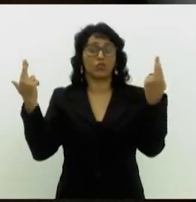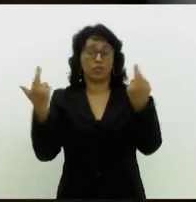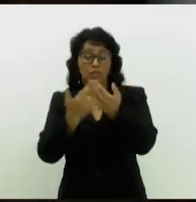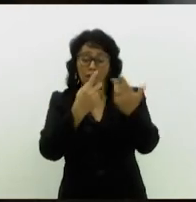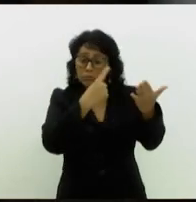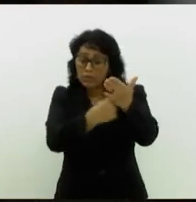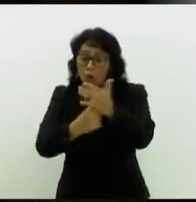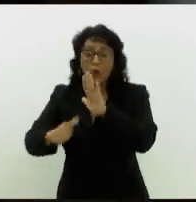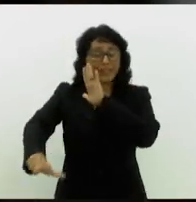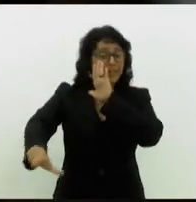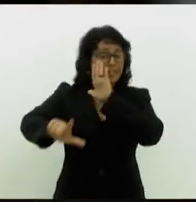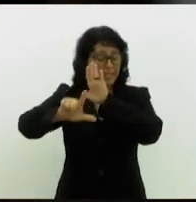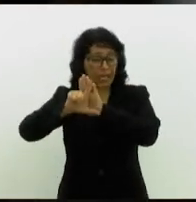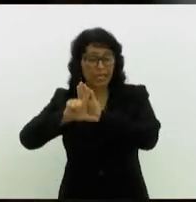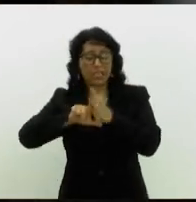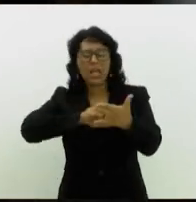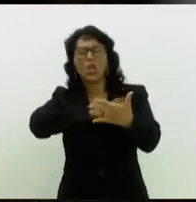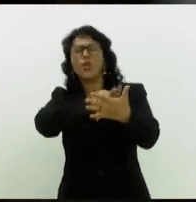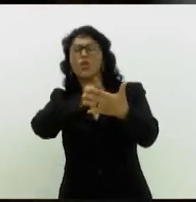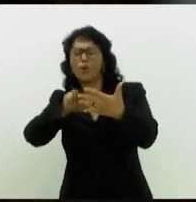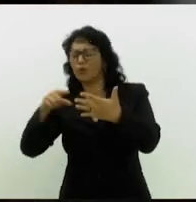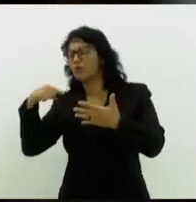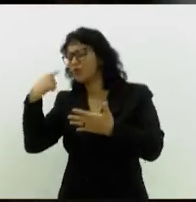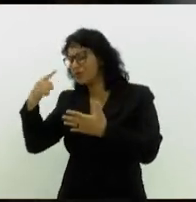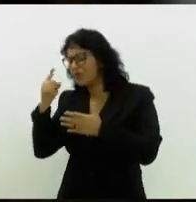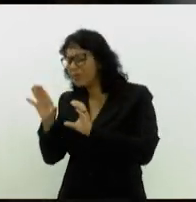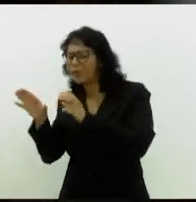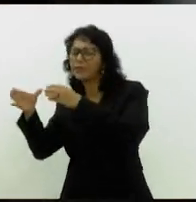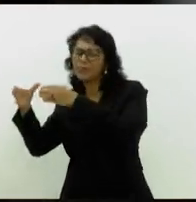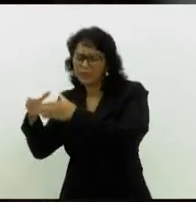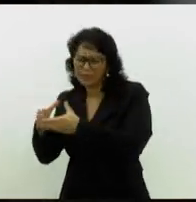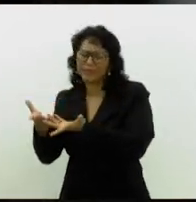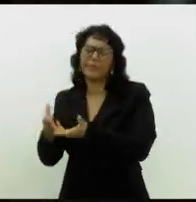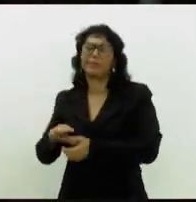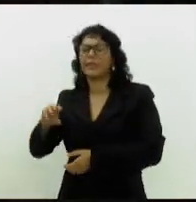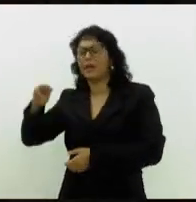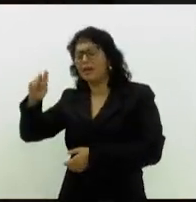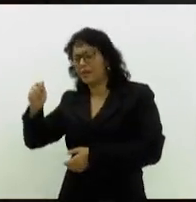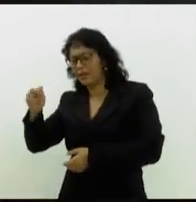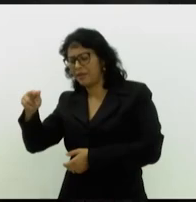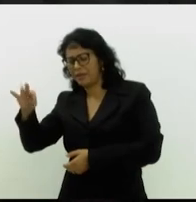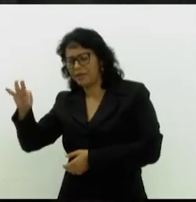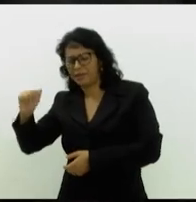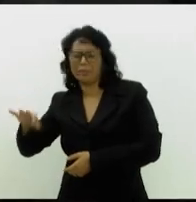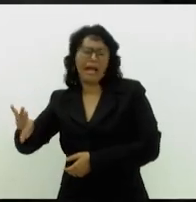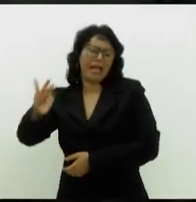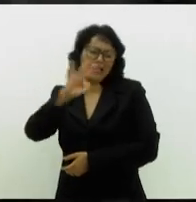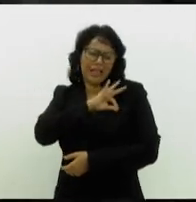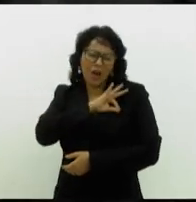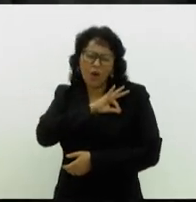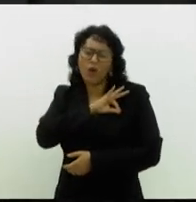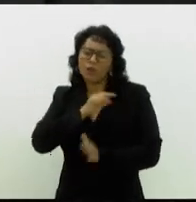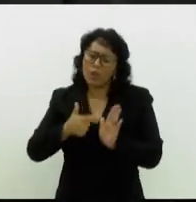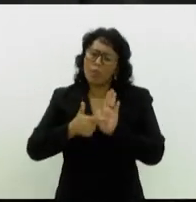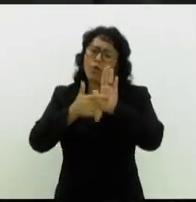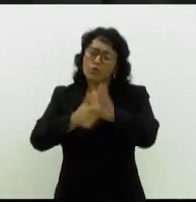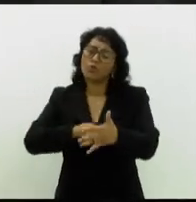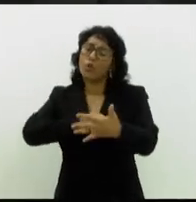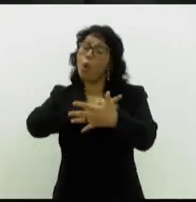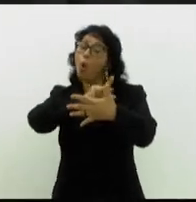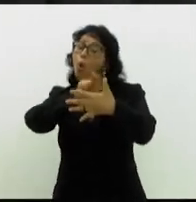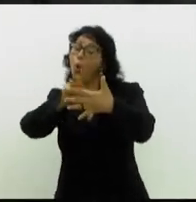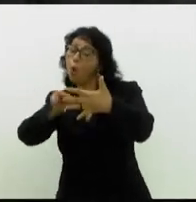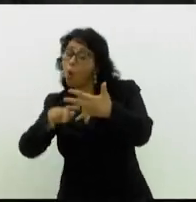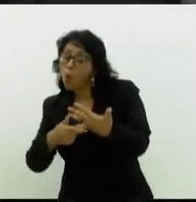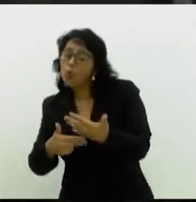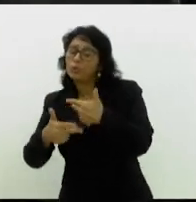leis e outros deputados que seguiram deputada Marta Rocha ressaltou outros aspectos Deputado luí